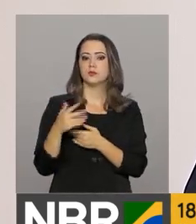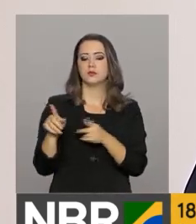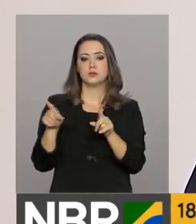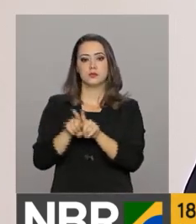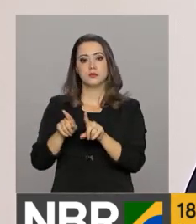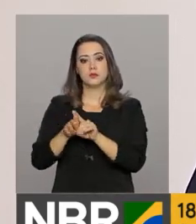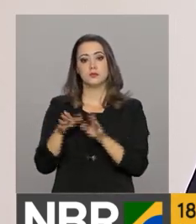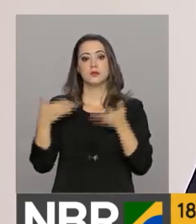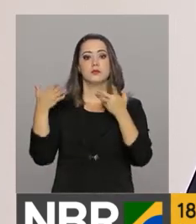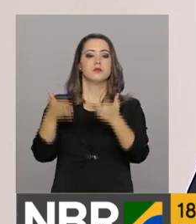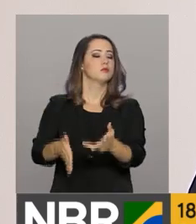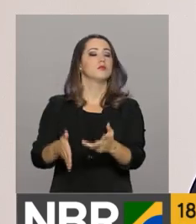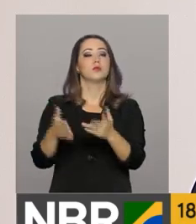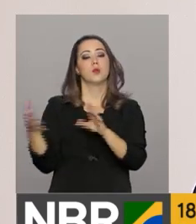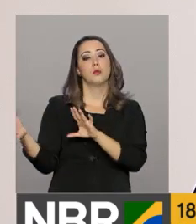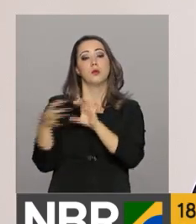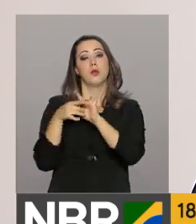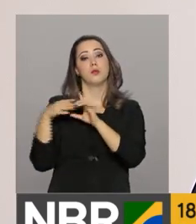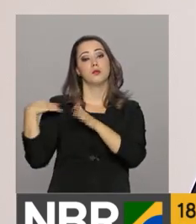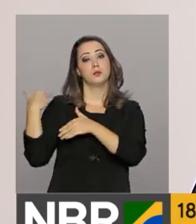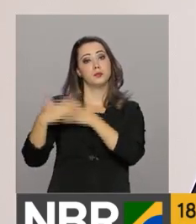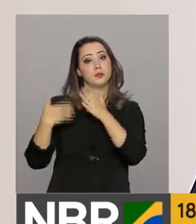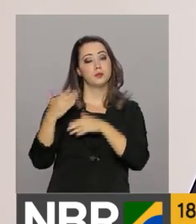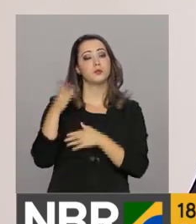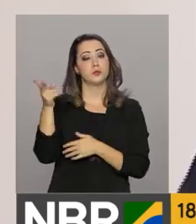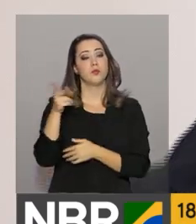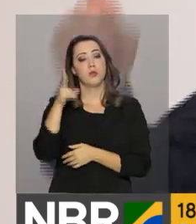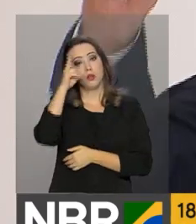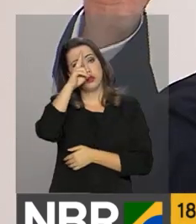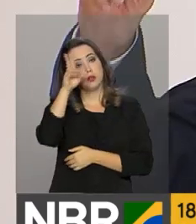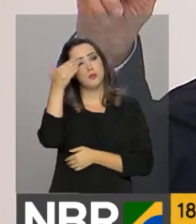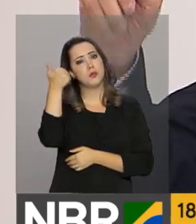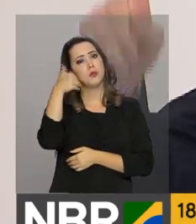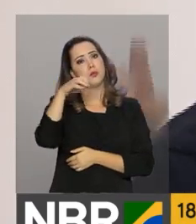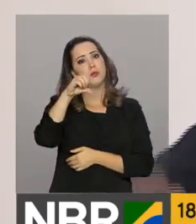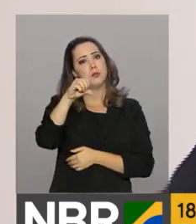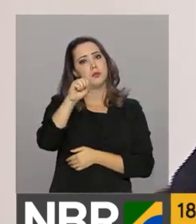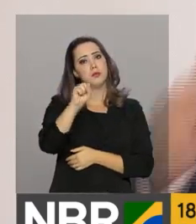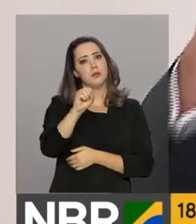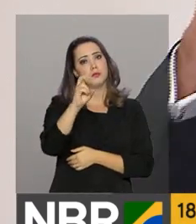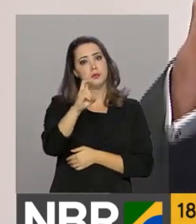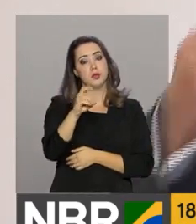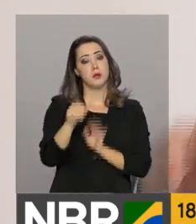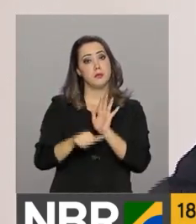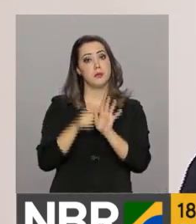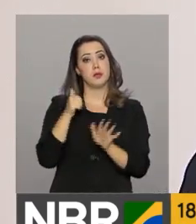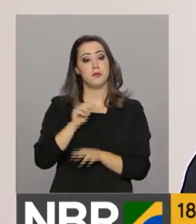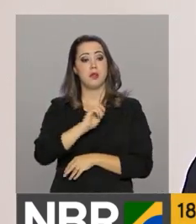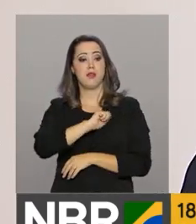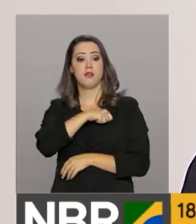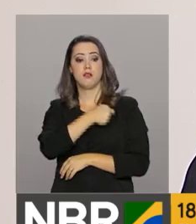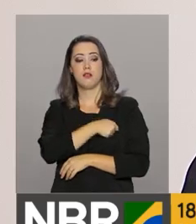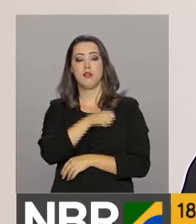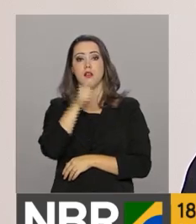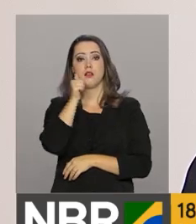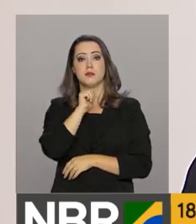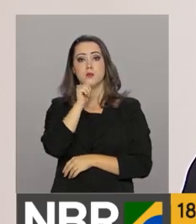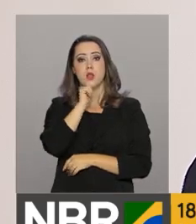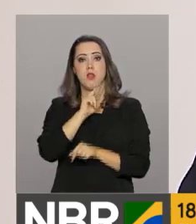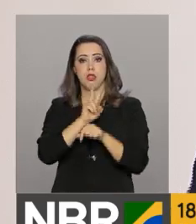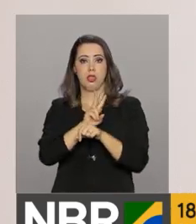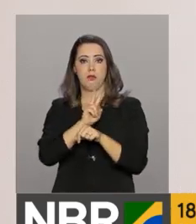é participar desse movimento como lembra lembrou chorar em 1985 eu criei 1ª delegacia de defesa da mulher